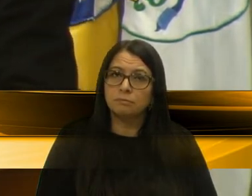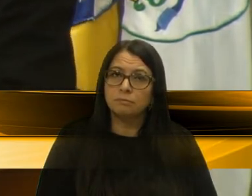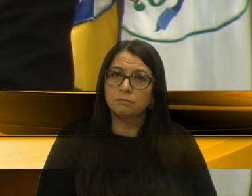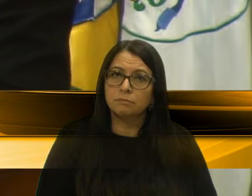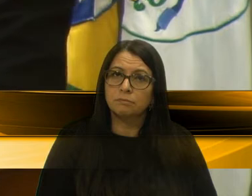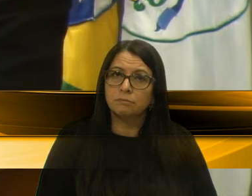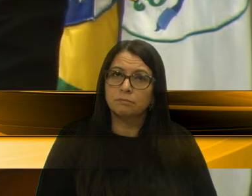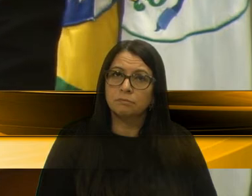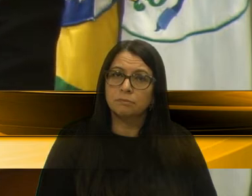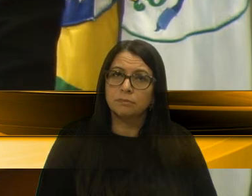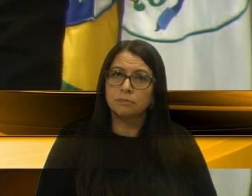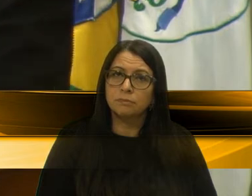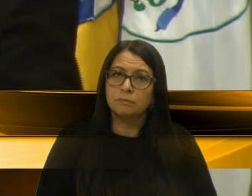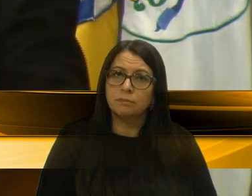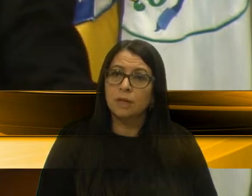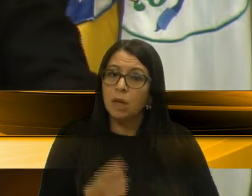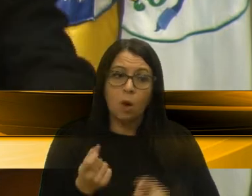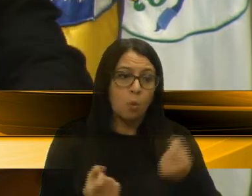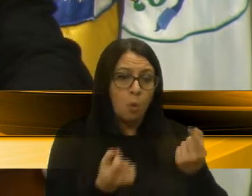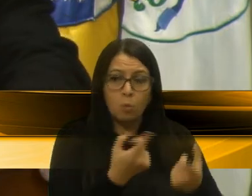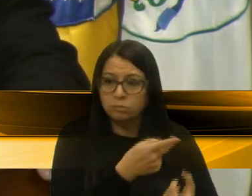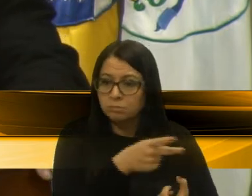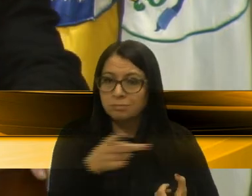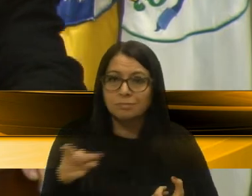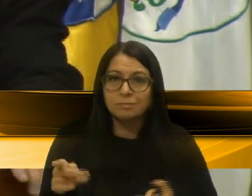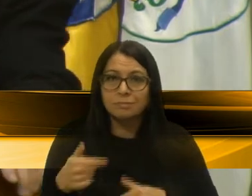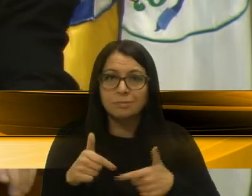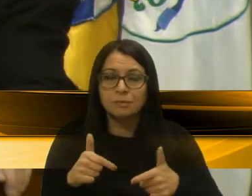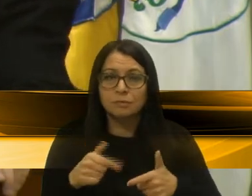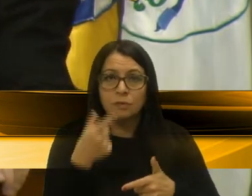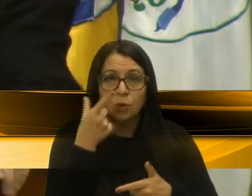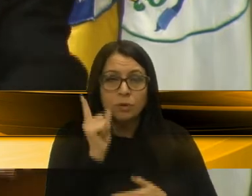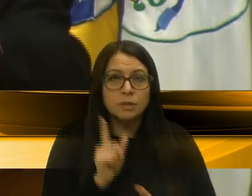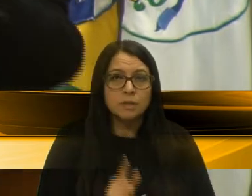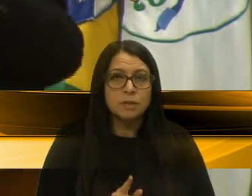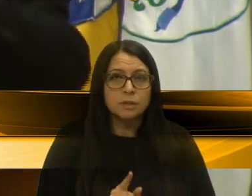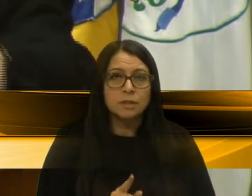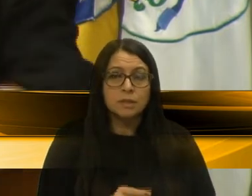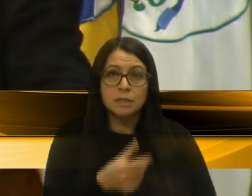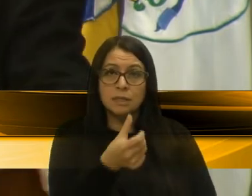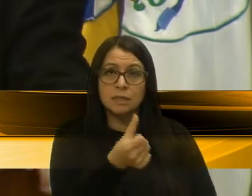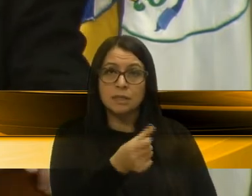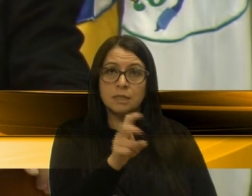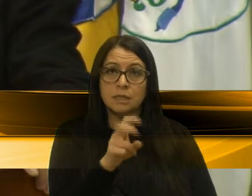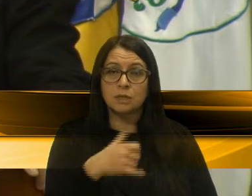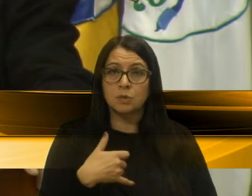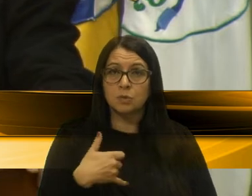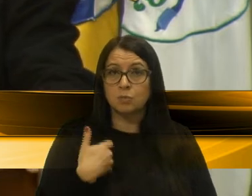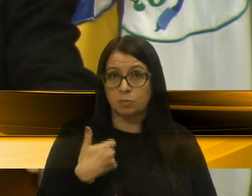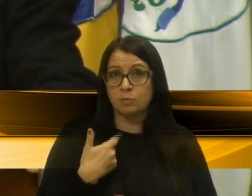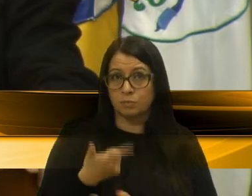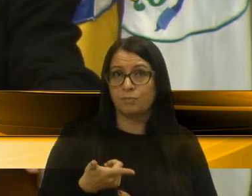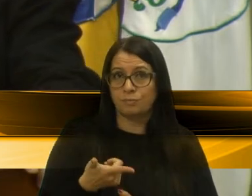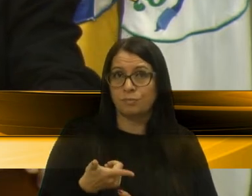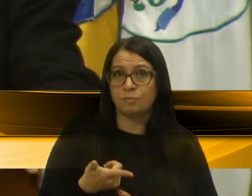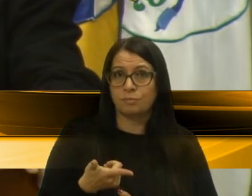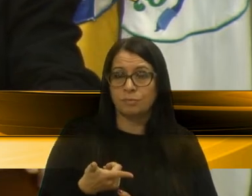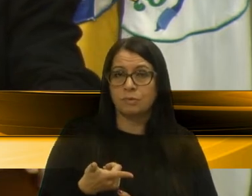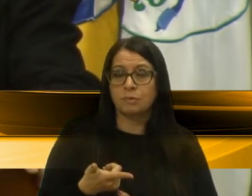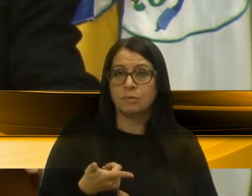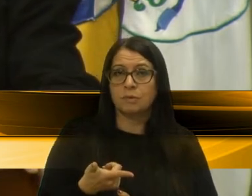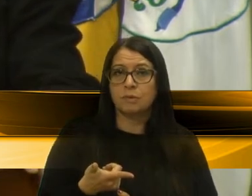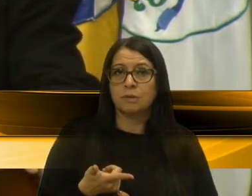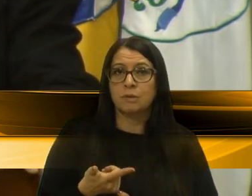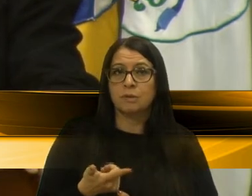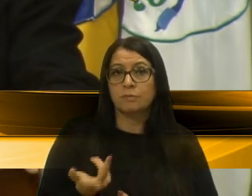que algum deles vai conseguir atingir 65 anos de idade, com